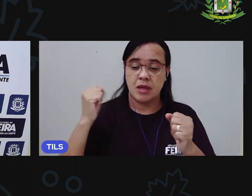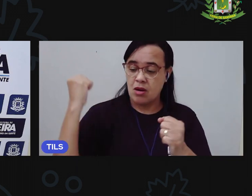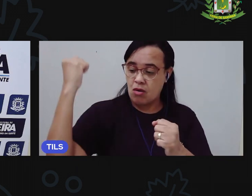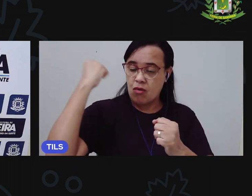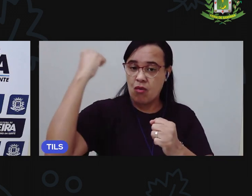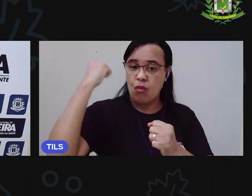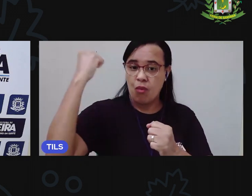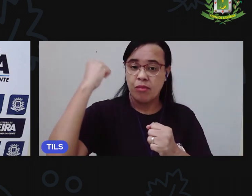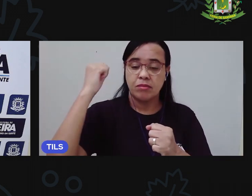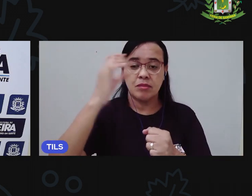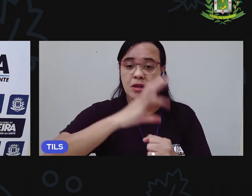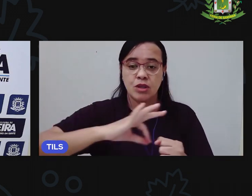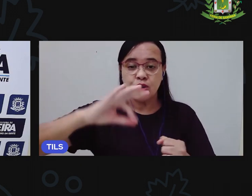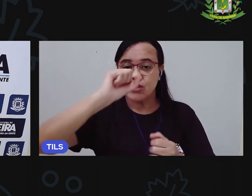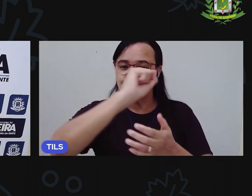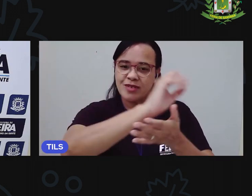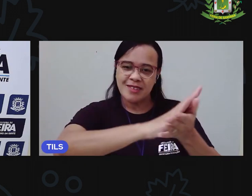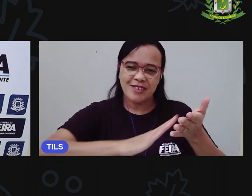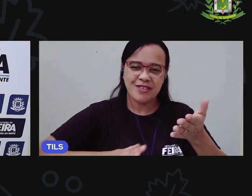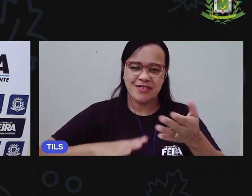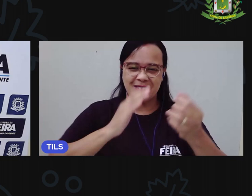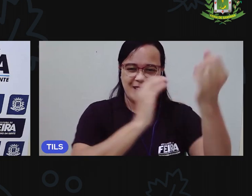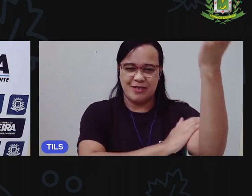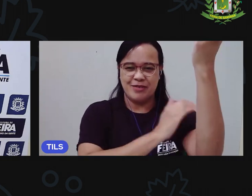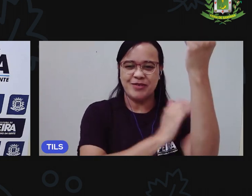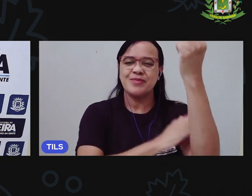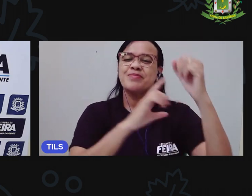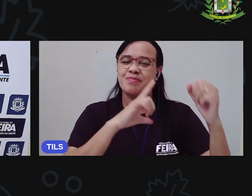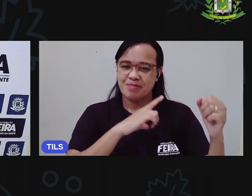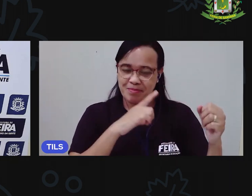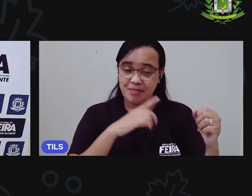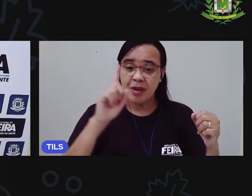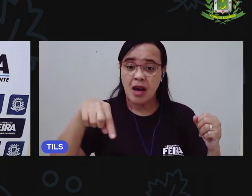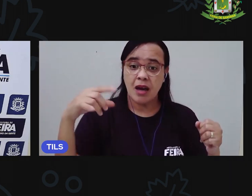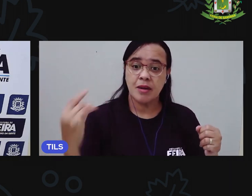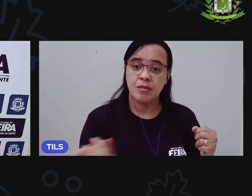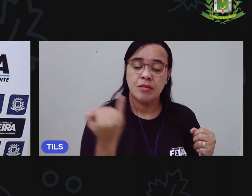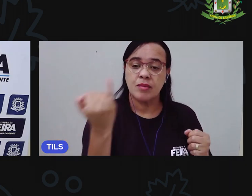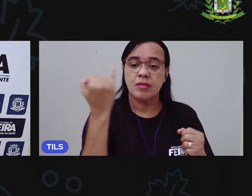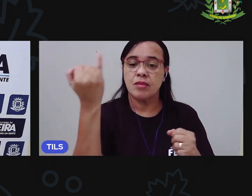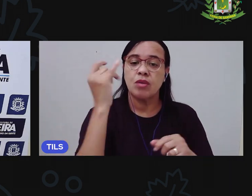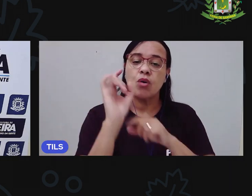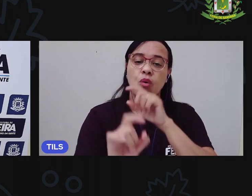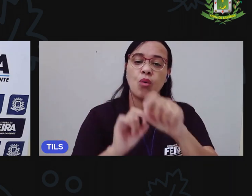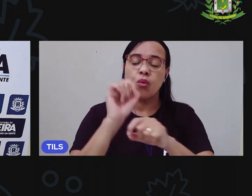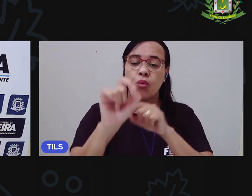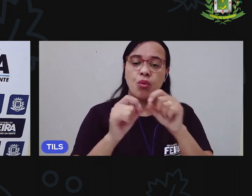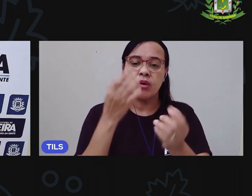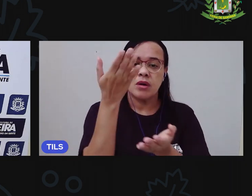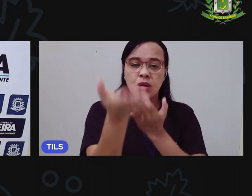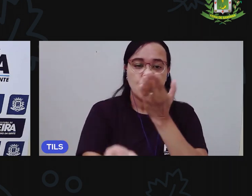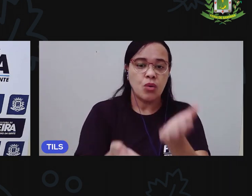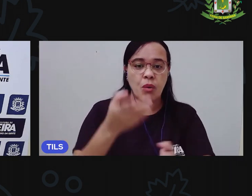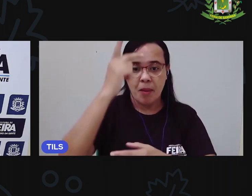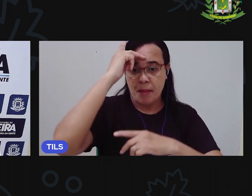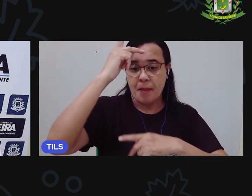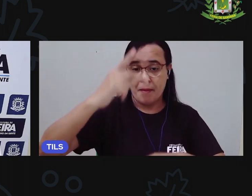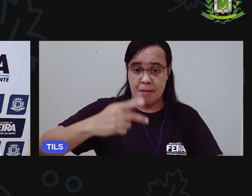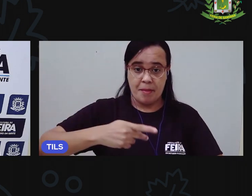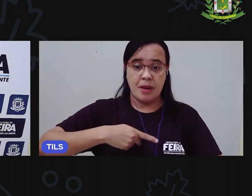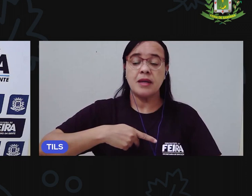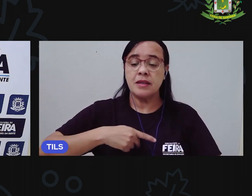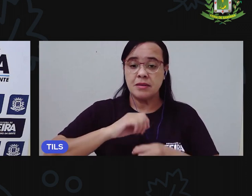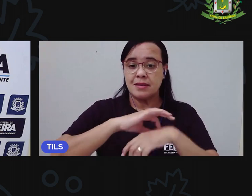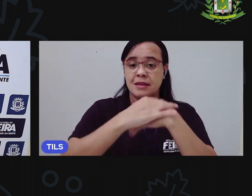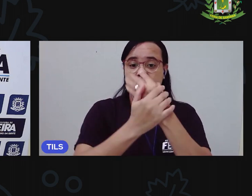para realizar todas as atividades Vimos que é importante ter cuidados de higiene pessoal como